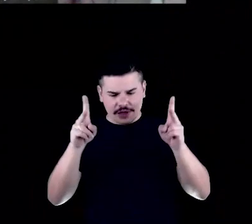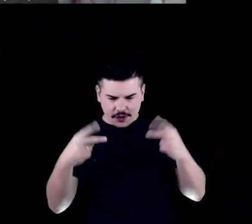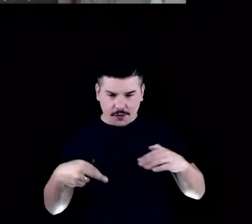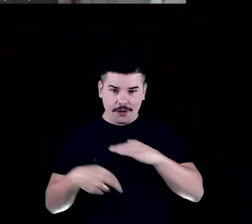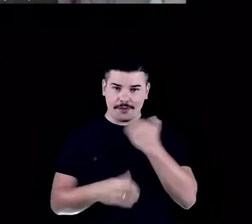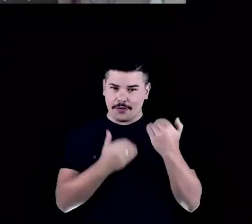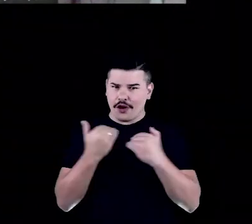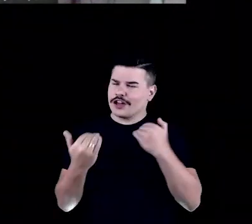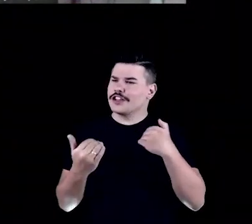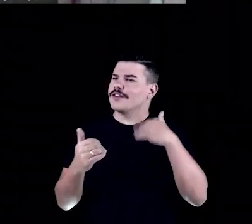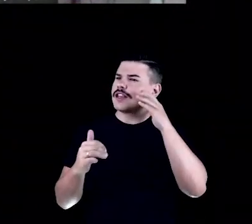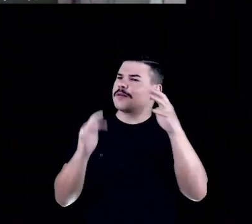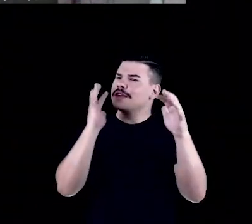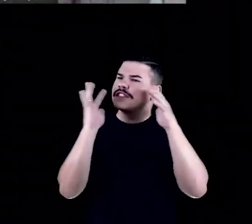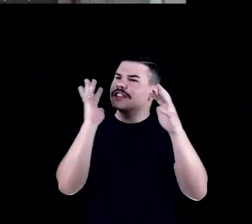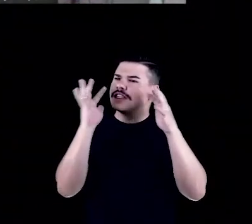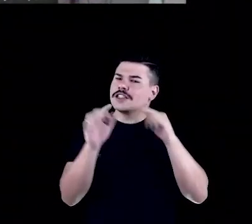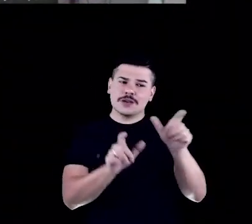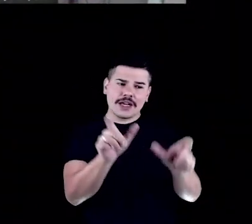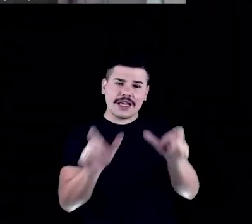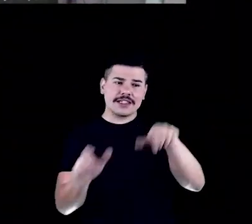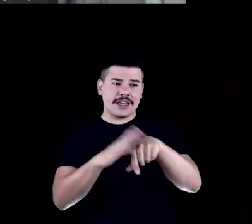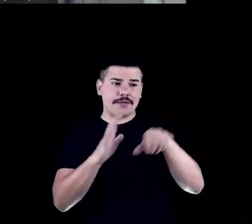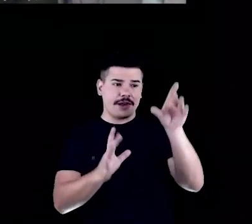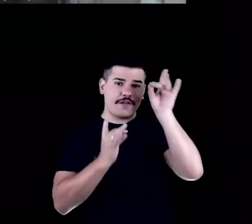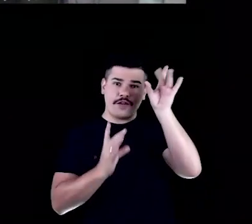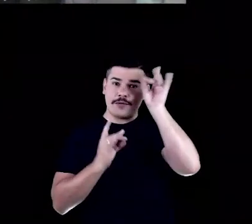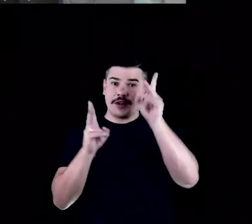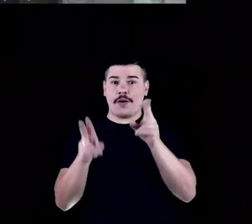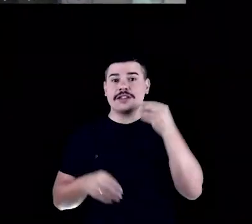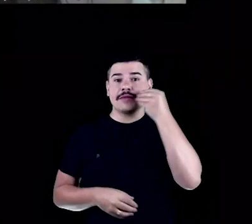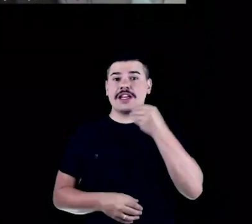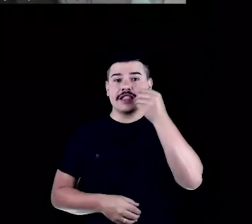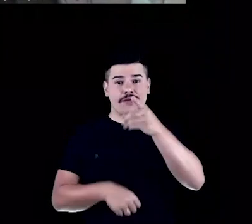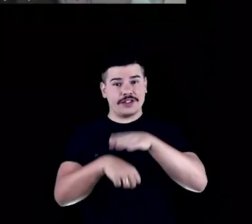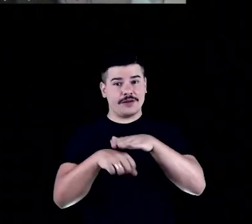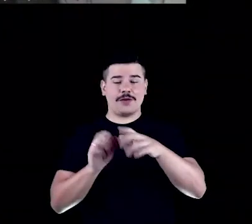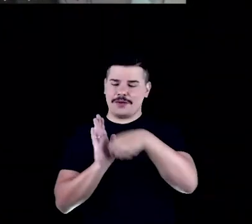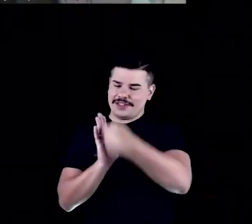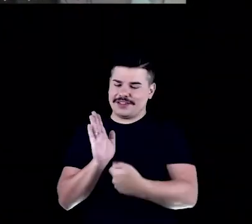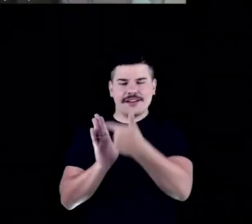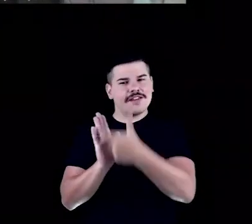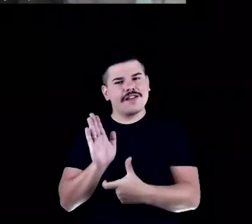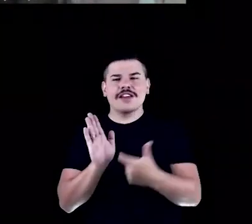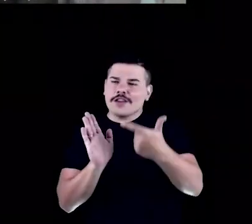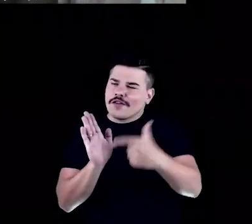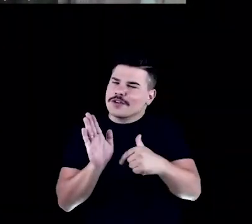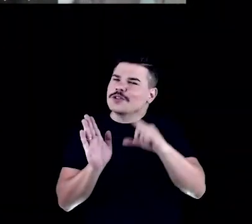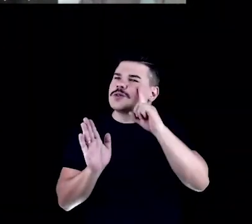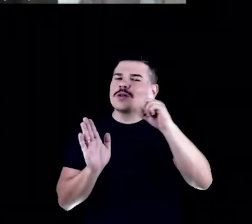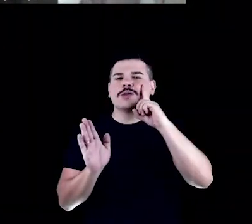uma experiência de morte. Eu fiquei imaginando essa performance, essa experiência que você se propôs de escrever,